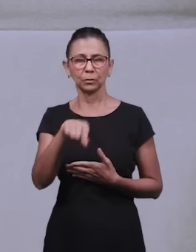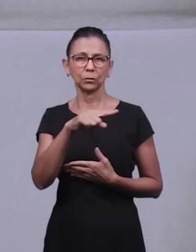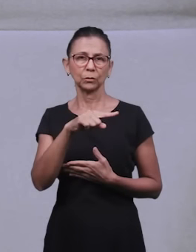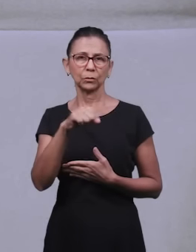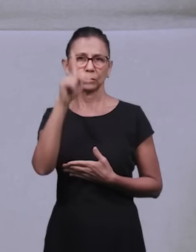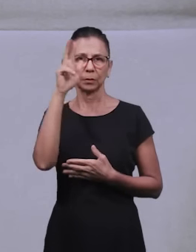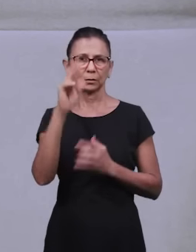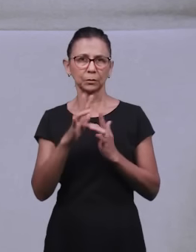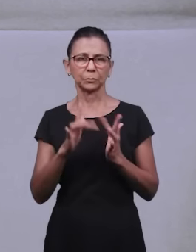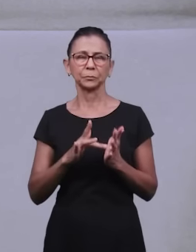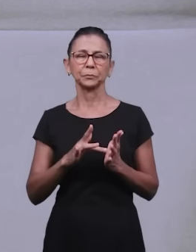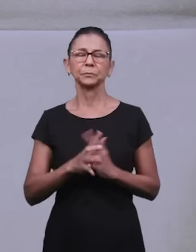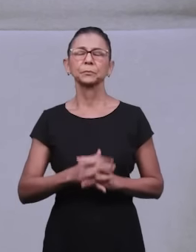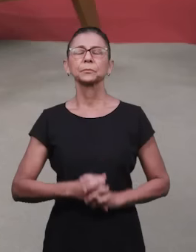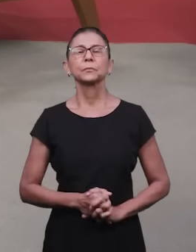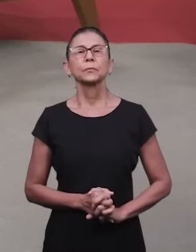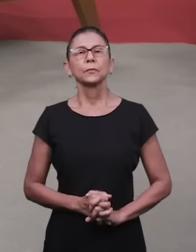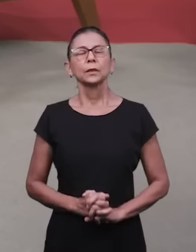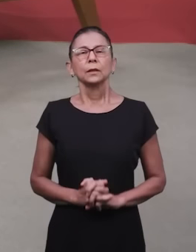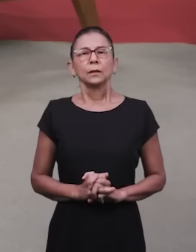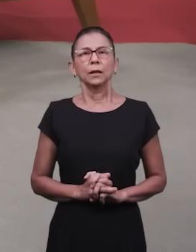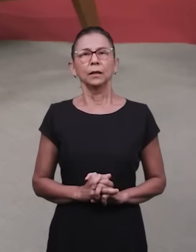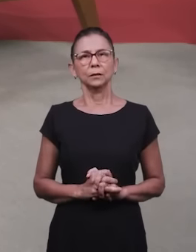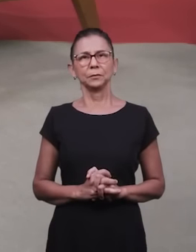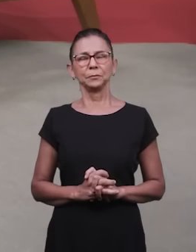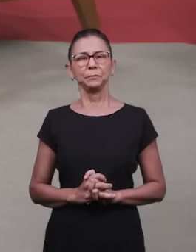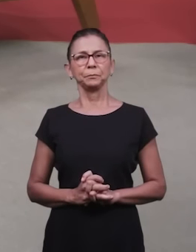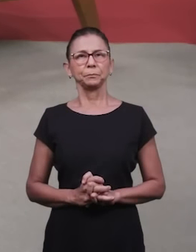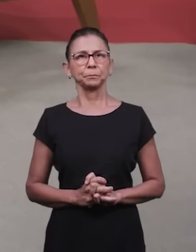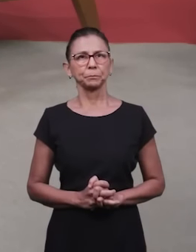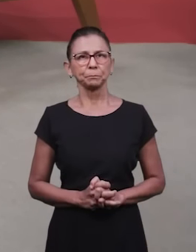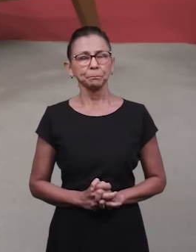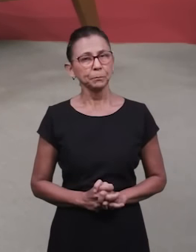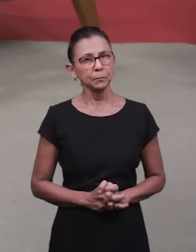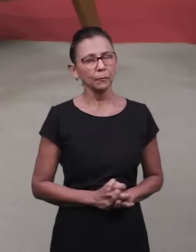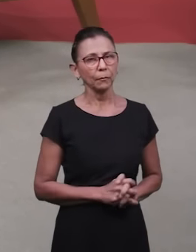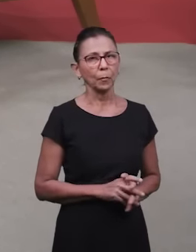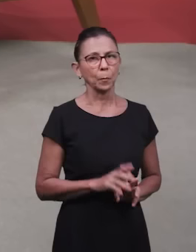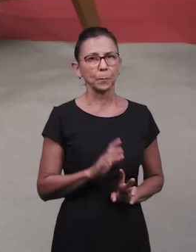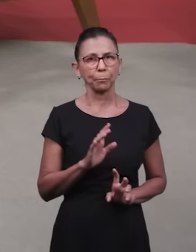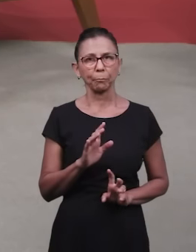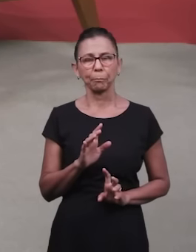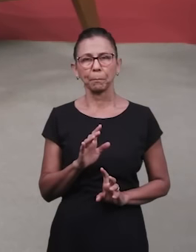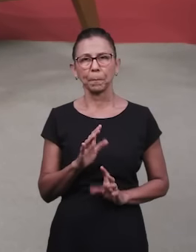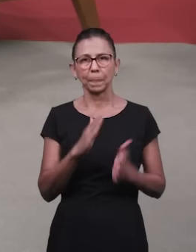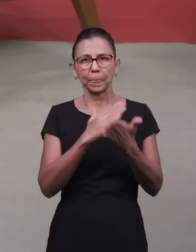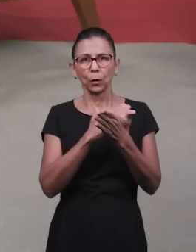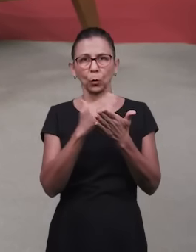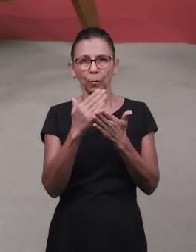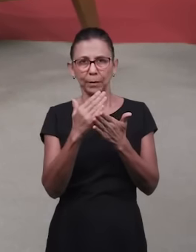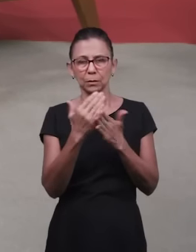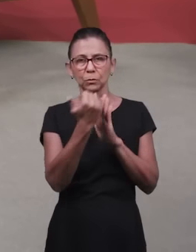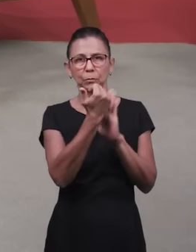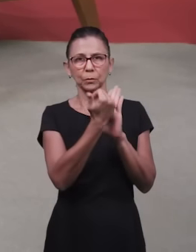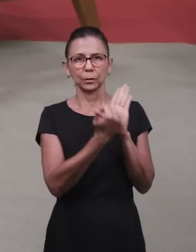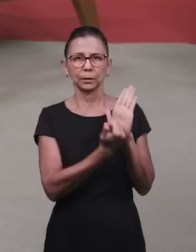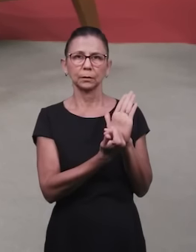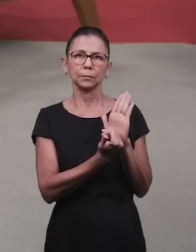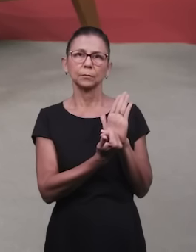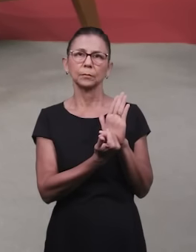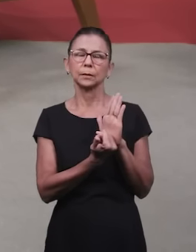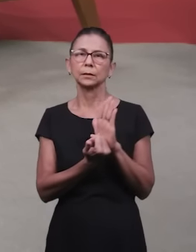demais. Paz do Senhor. Muito bem, então olha só. Você sabe, no início do quadro, a gente sempre